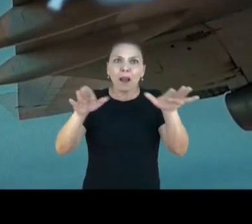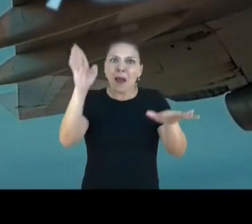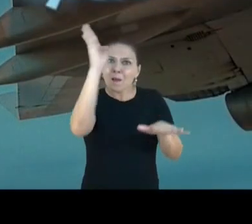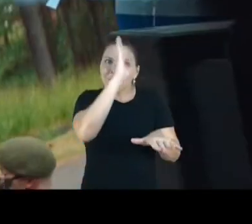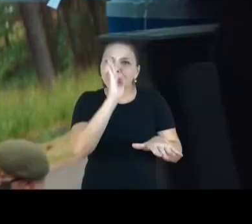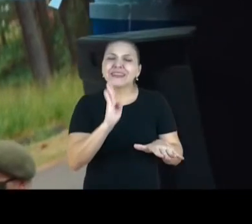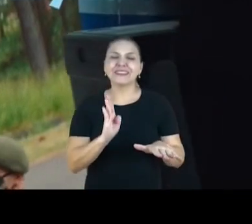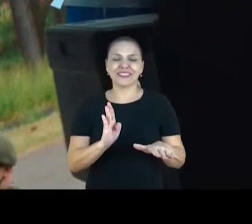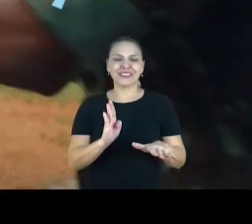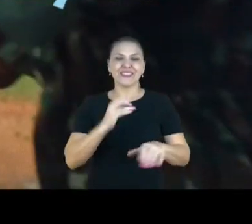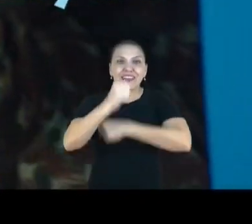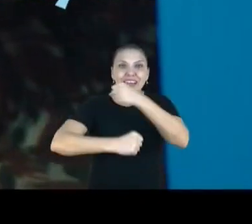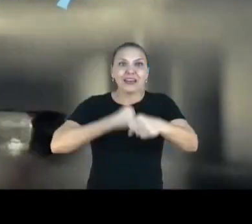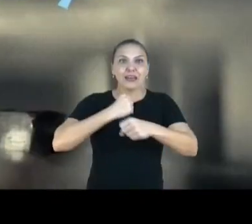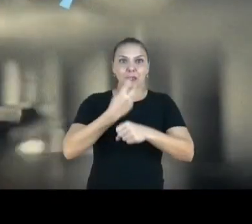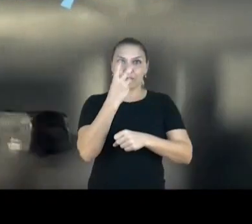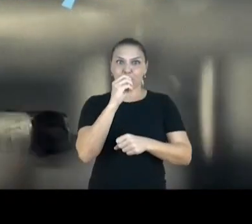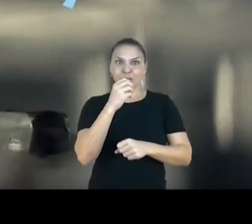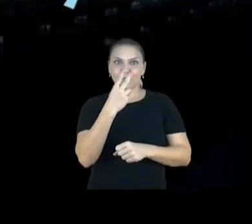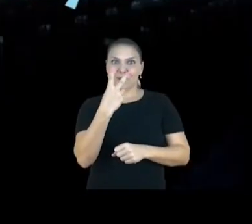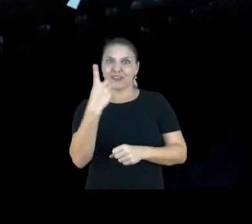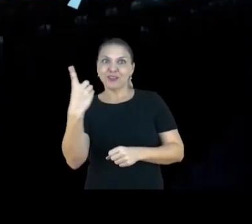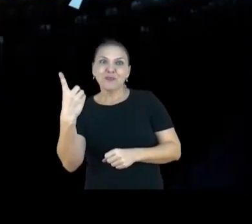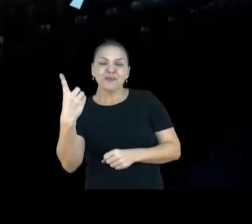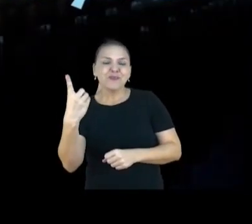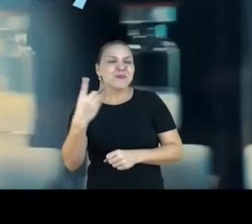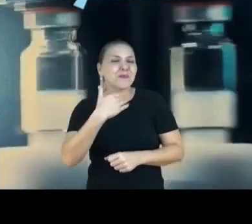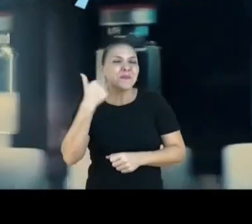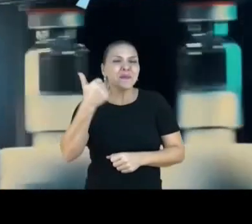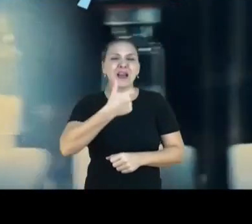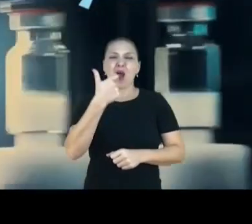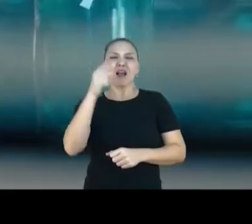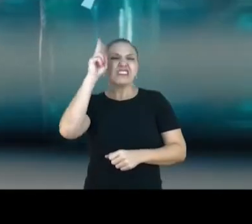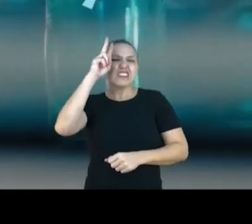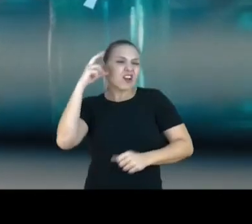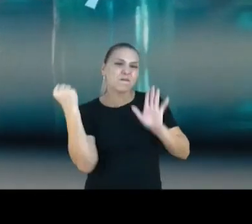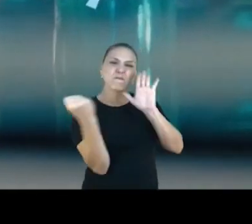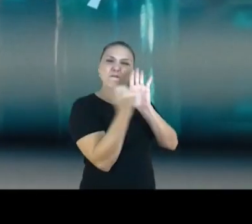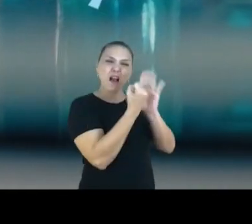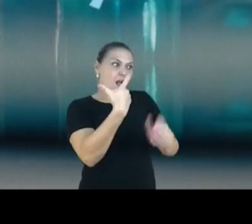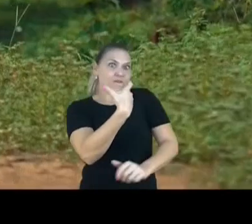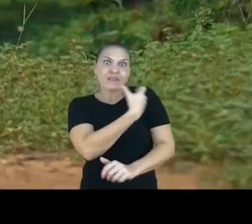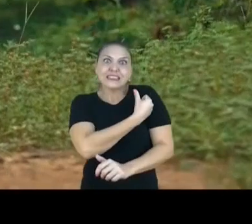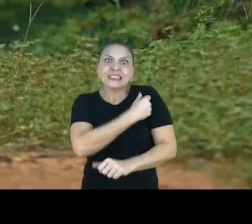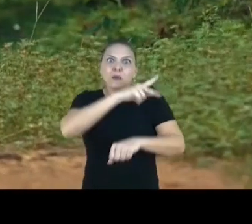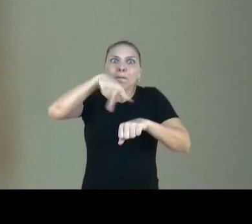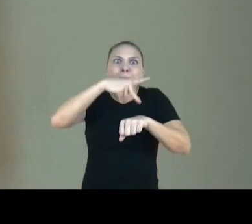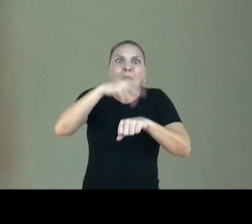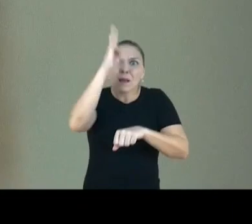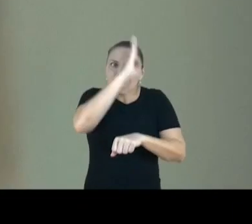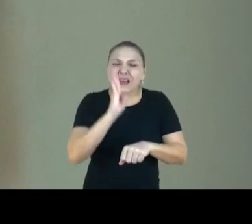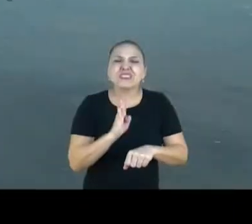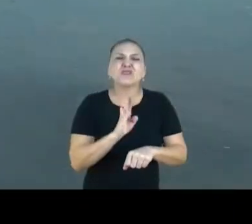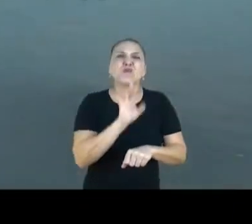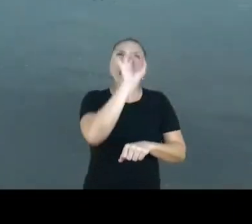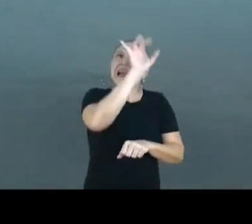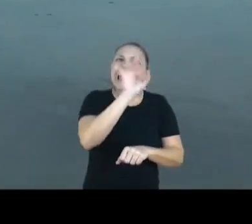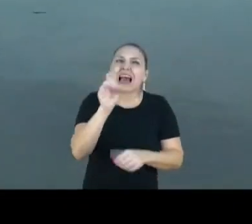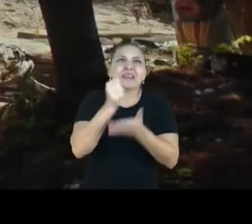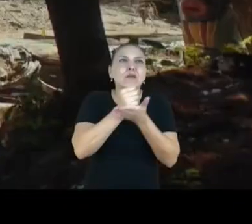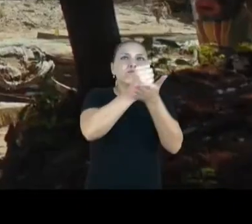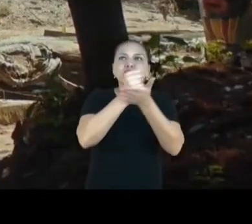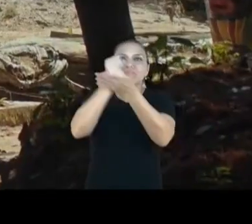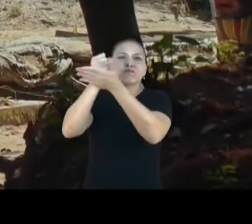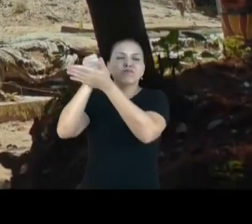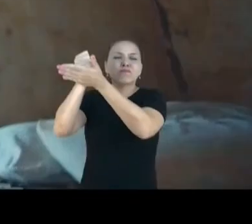E 2021 é o ano da maior operação de vacinação da história do nosso país para a vacina chegar em cada canto, em